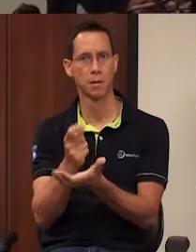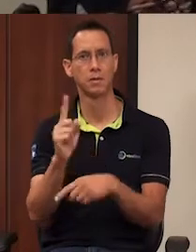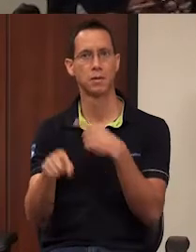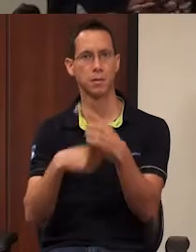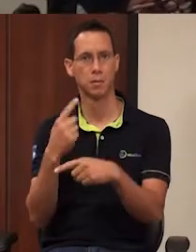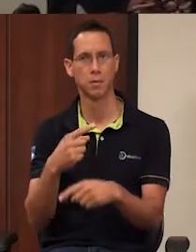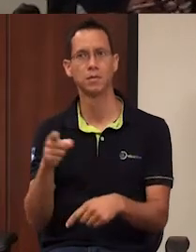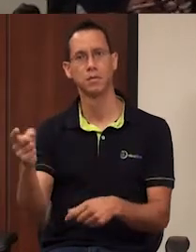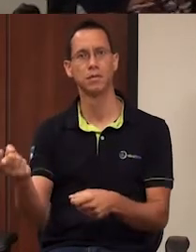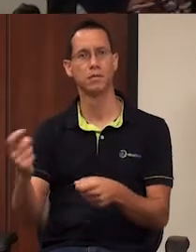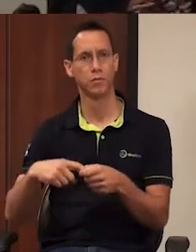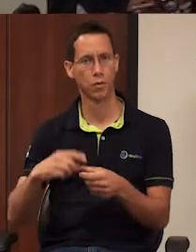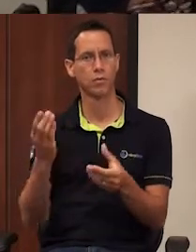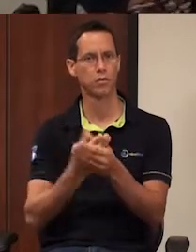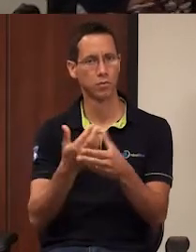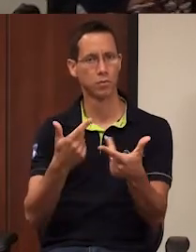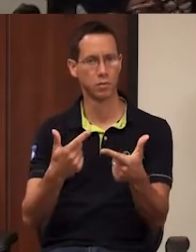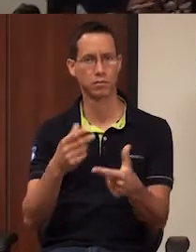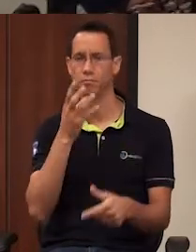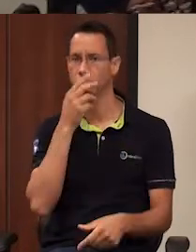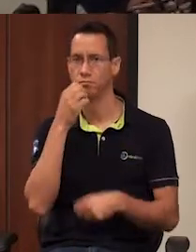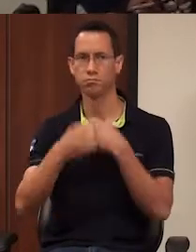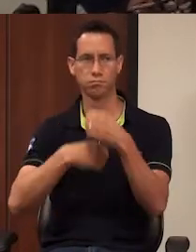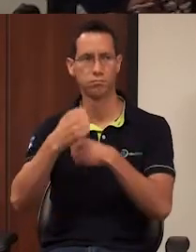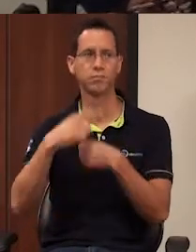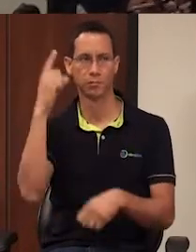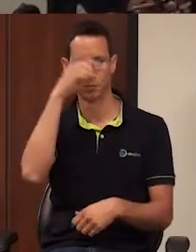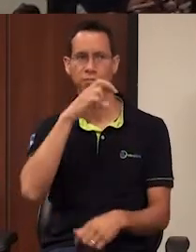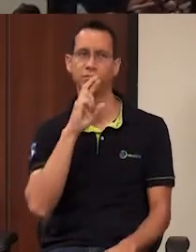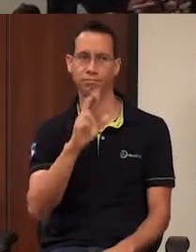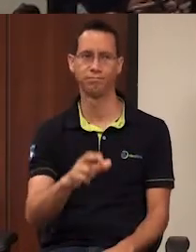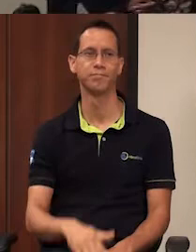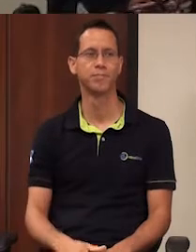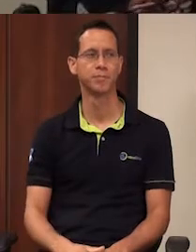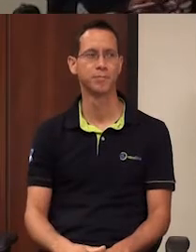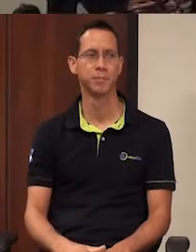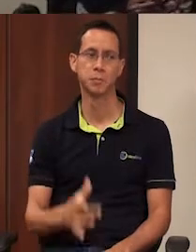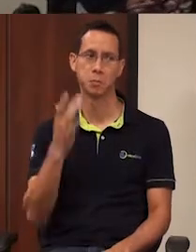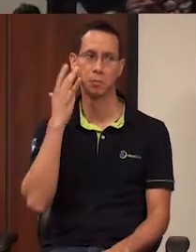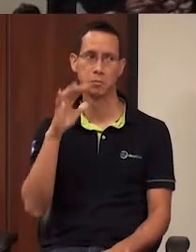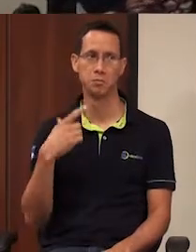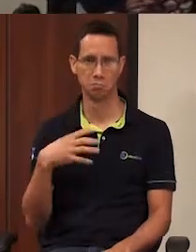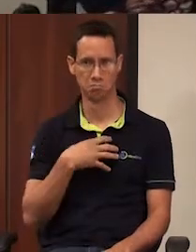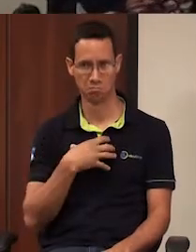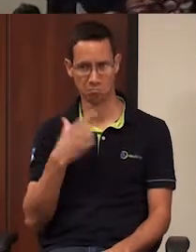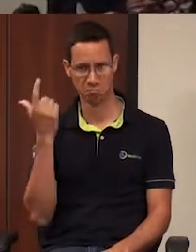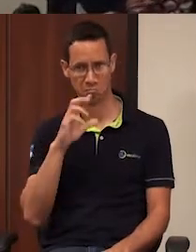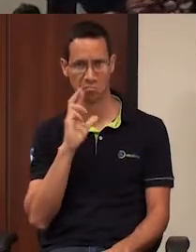e aí a coisa vai. Então, eu não sei, é difícil, viu, responder. Difícil. Então, se alguém tem alguma fórmula